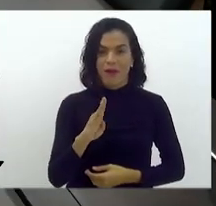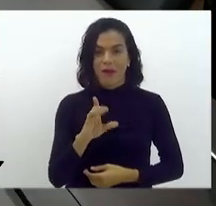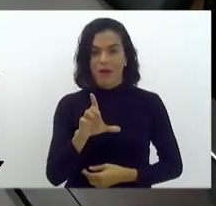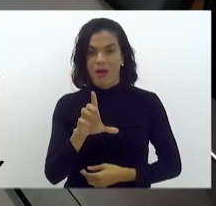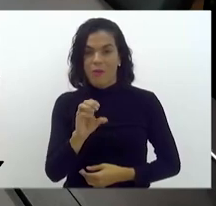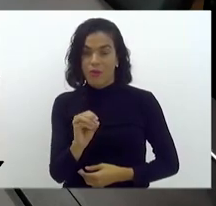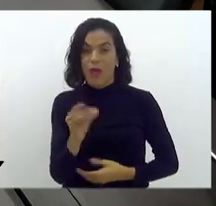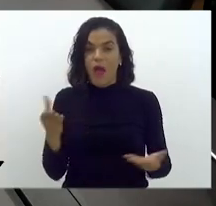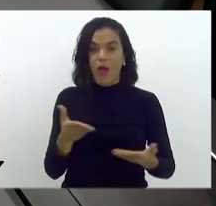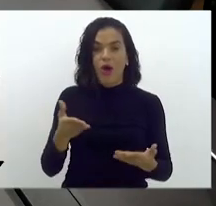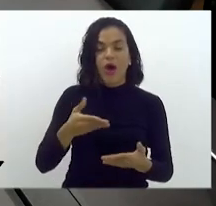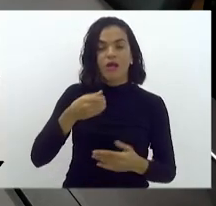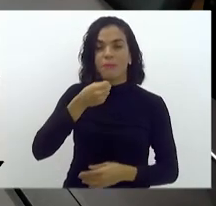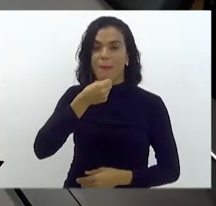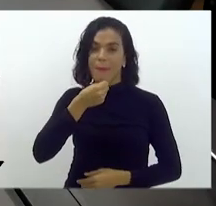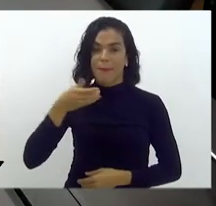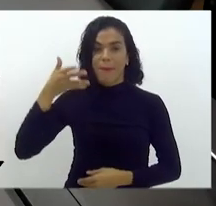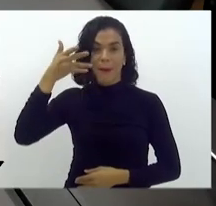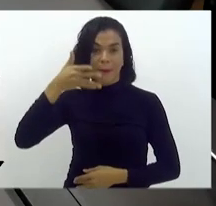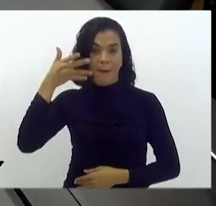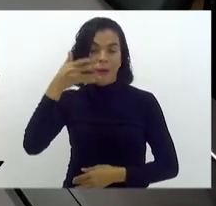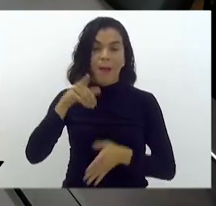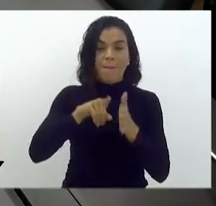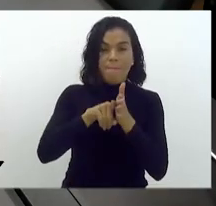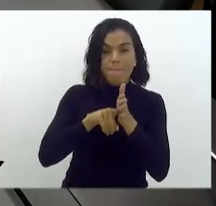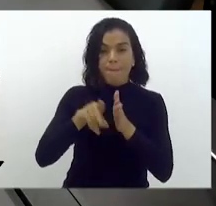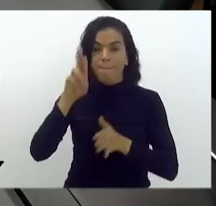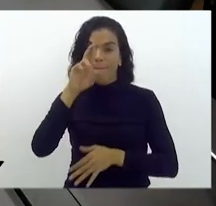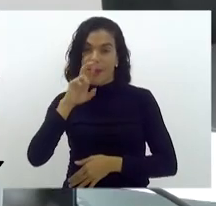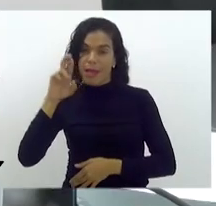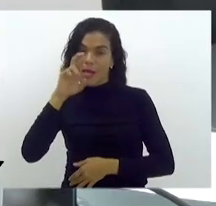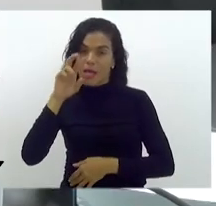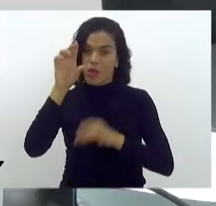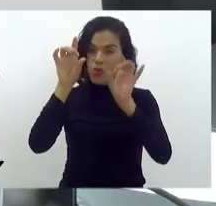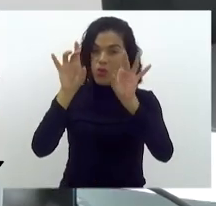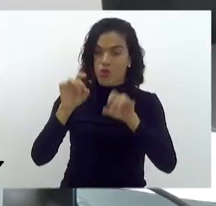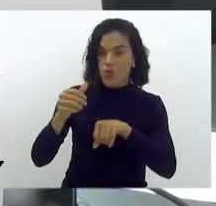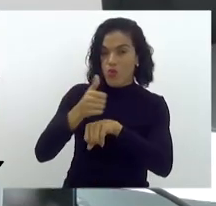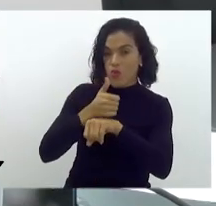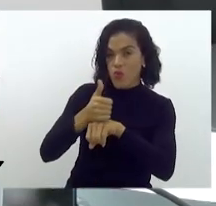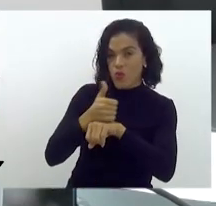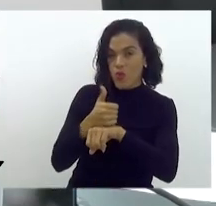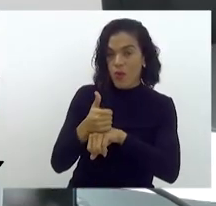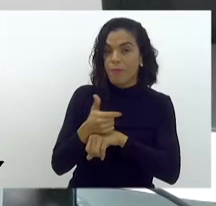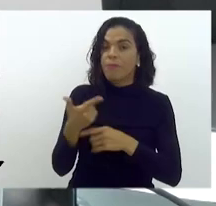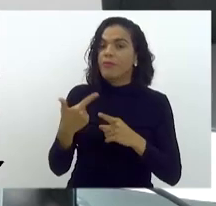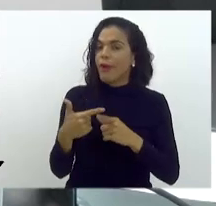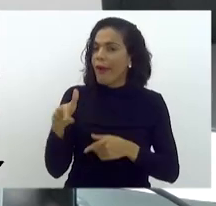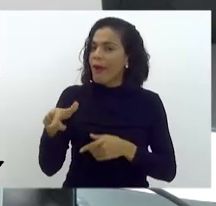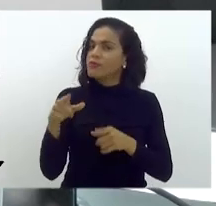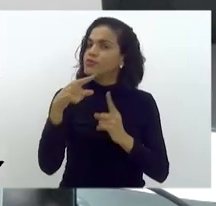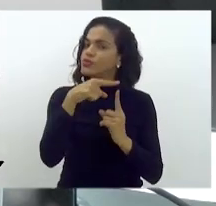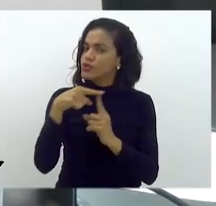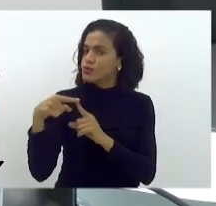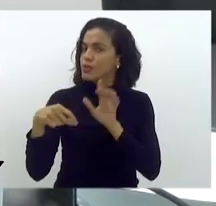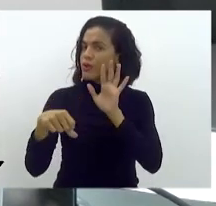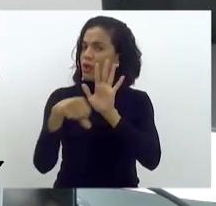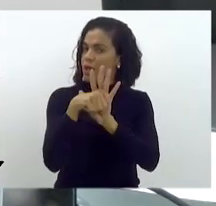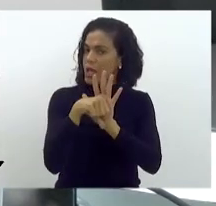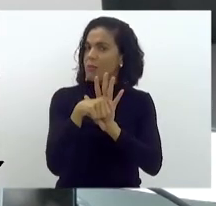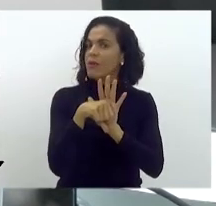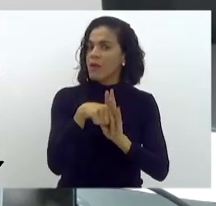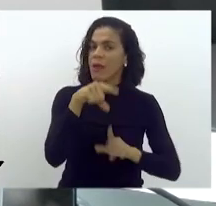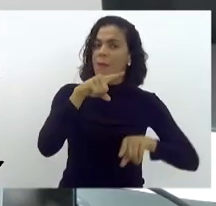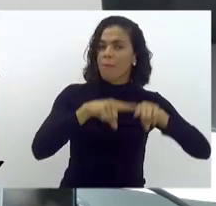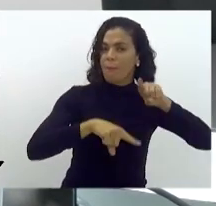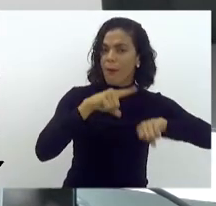os nossos peritos criminais né porque esse é um crime que necessita que a materialidade